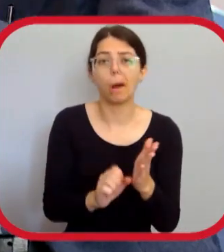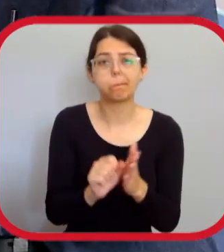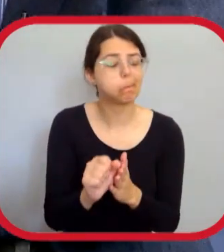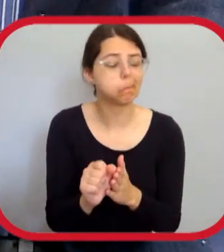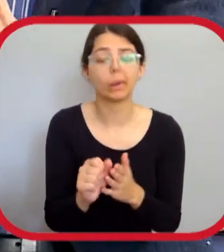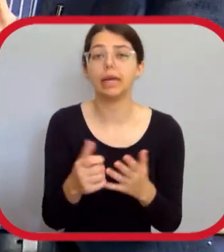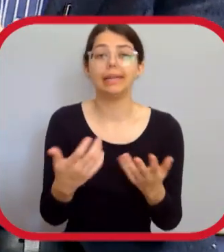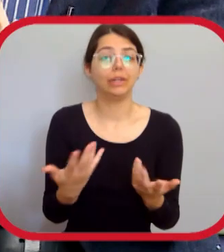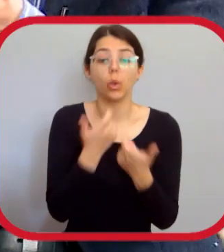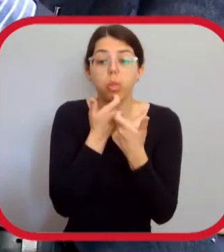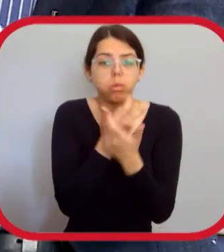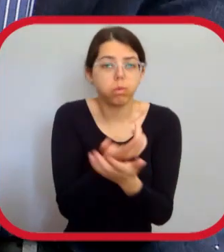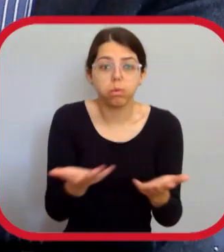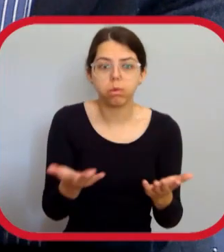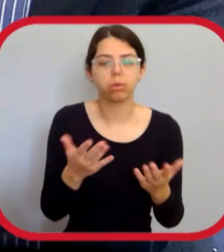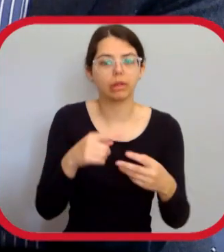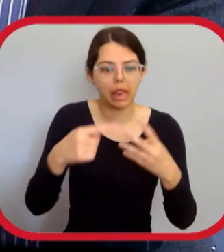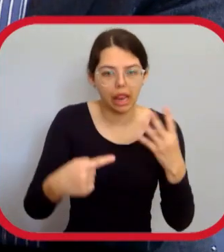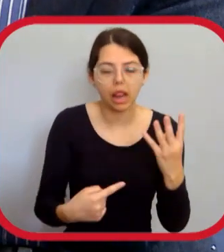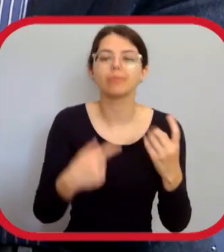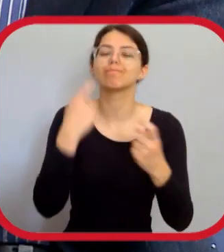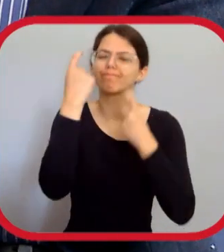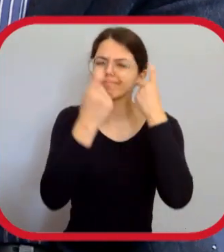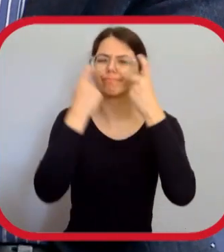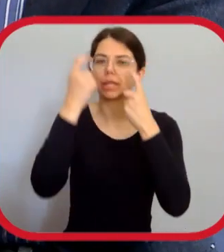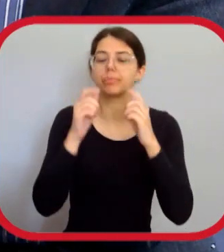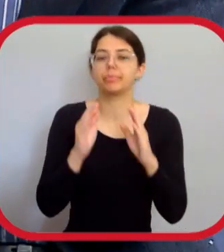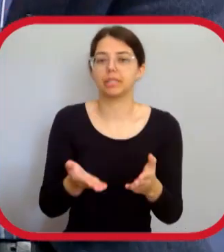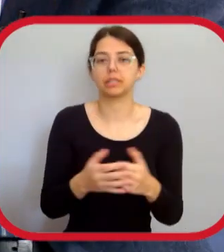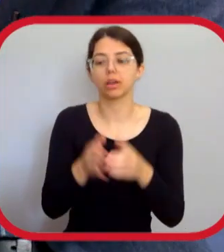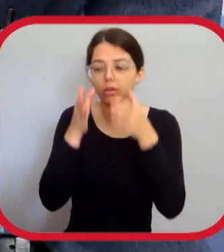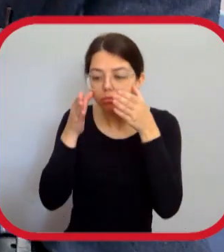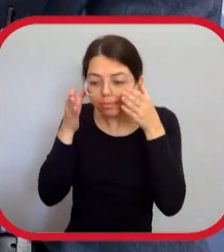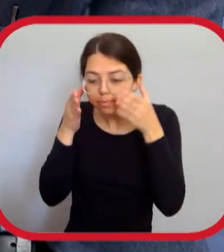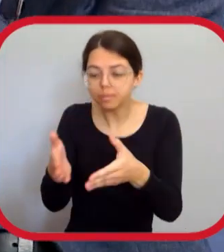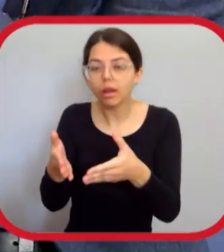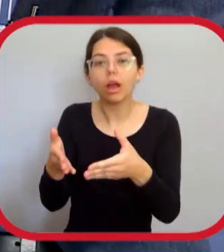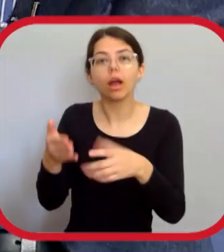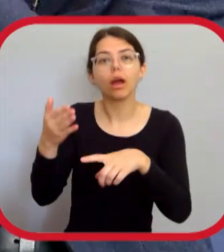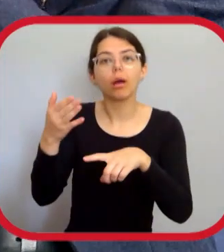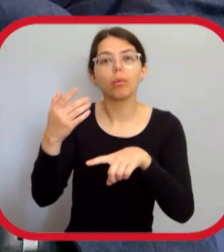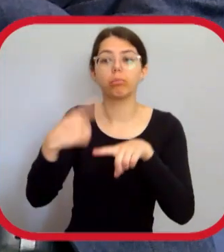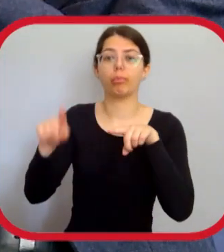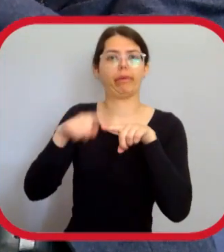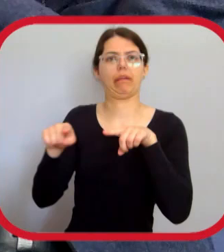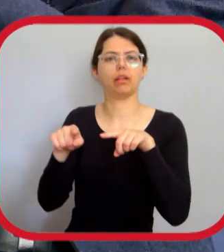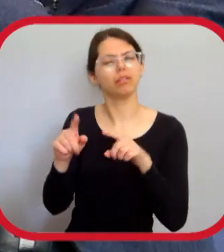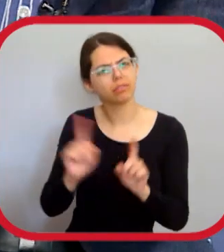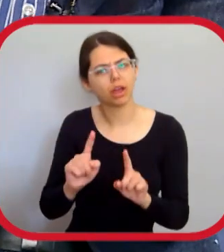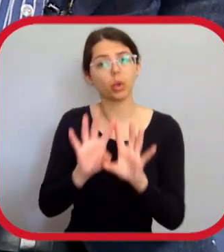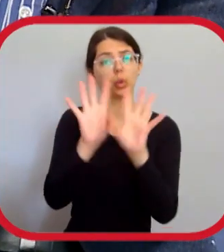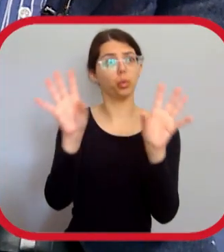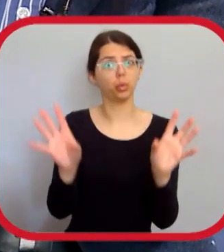falta de sucesso escolar, uma série de questões. Tudo isto é preciso ser repensado e não pensar apenas, unicamente, no